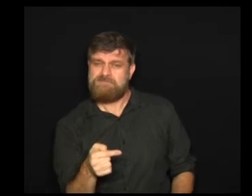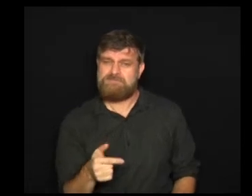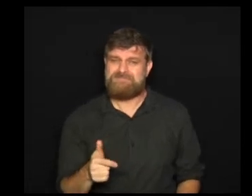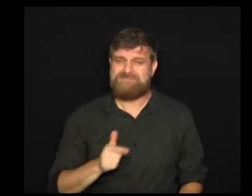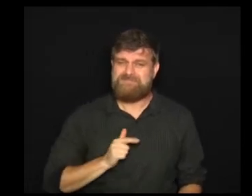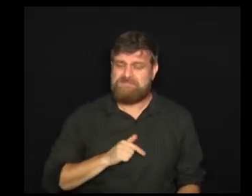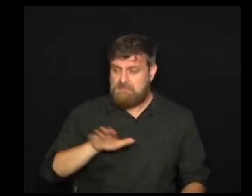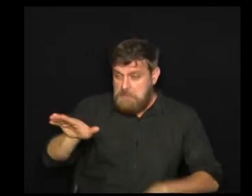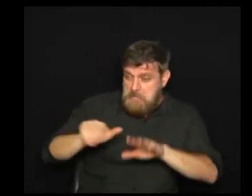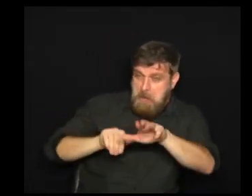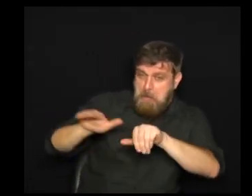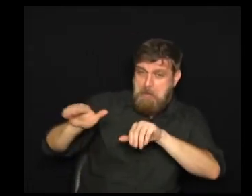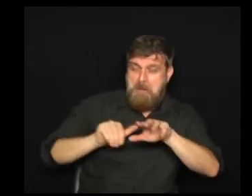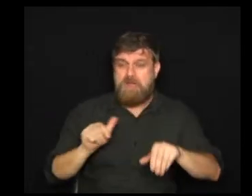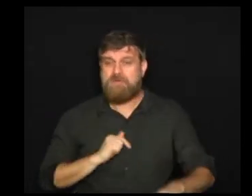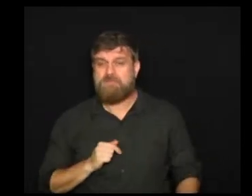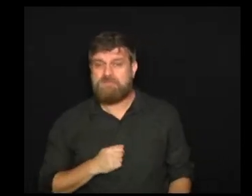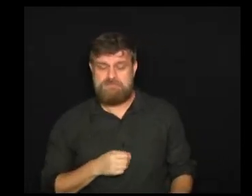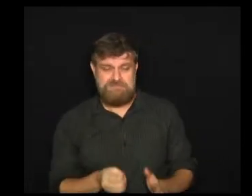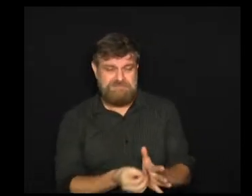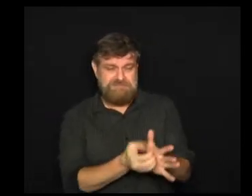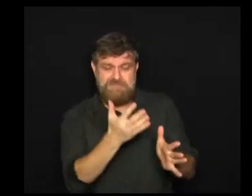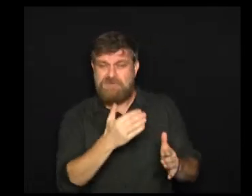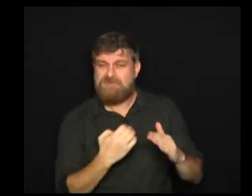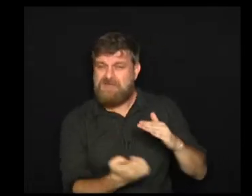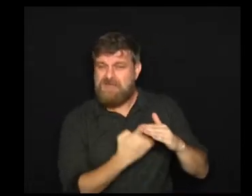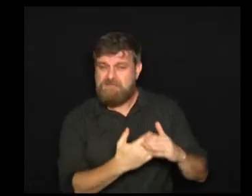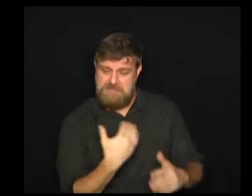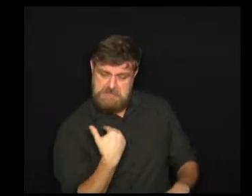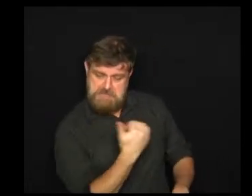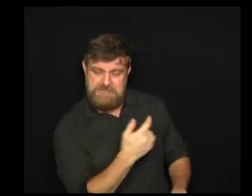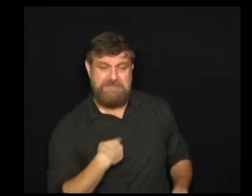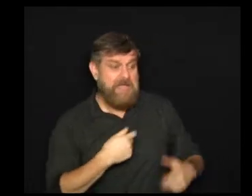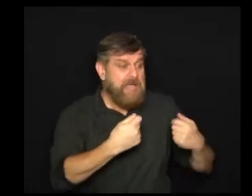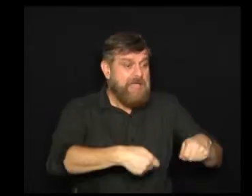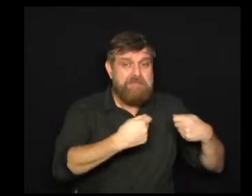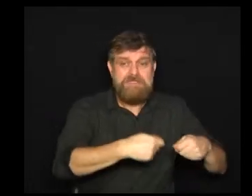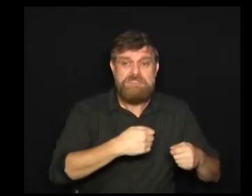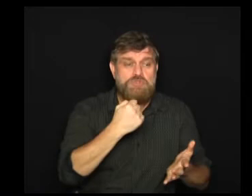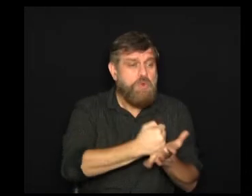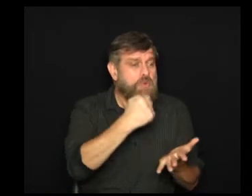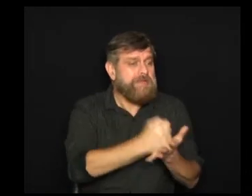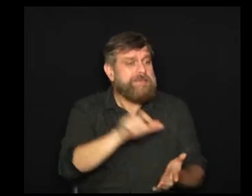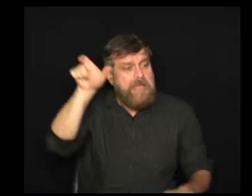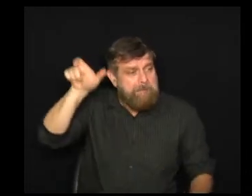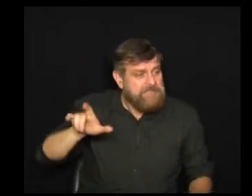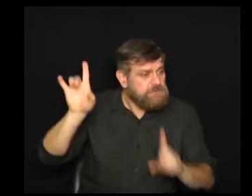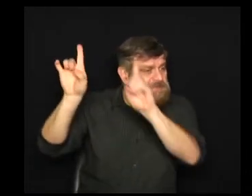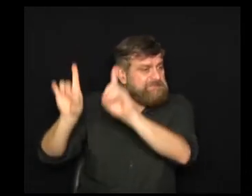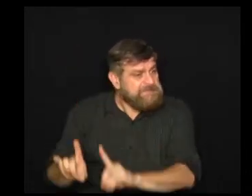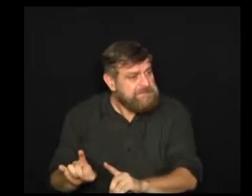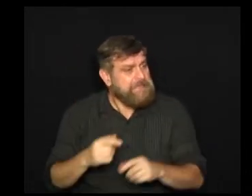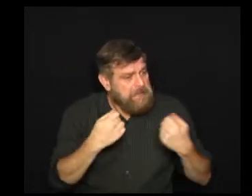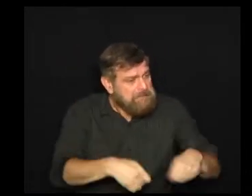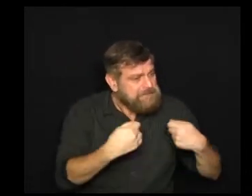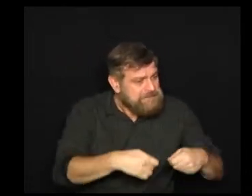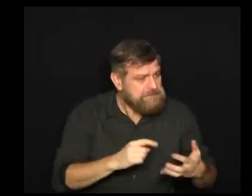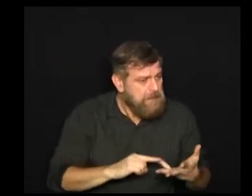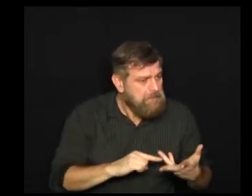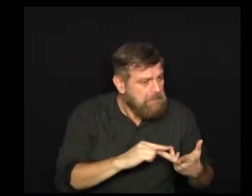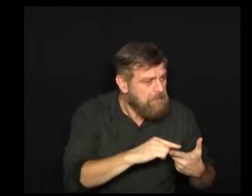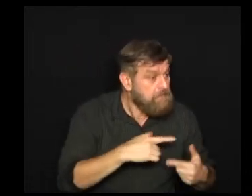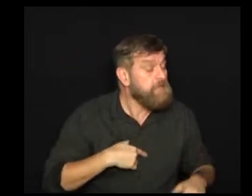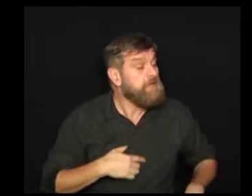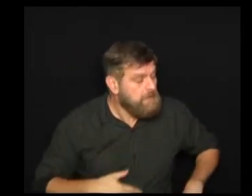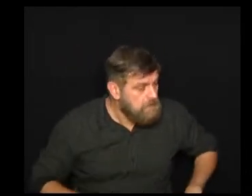às vezes chamam, muitas empresas que nos procuram lá, falam, olha, eu preciso de contratar pessoa e tal. Aí, dentro desses